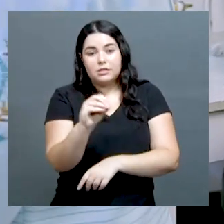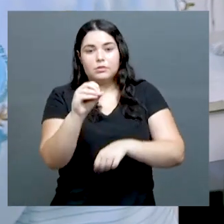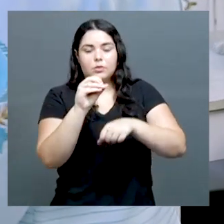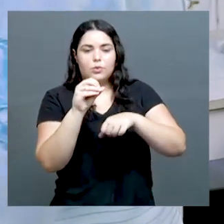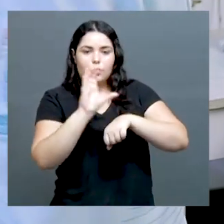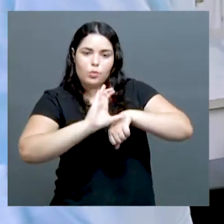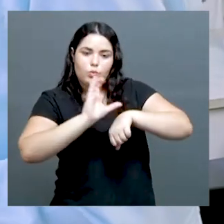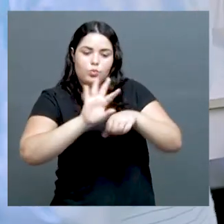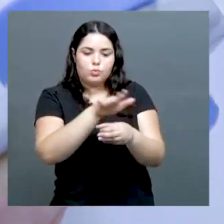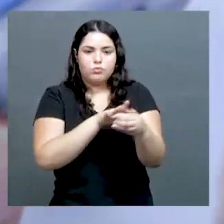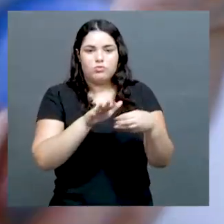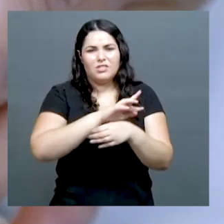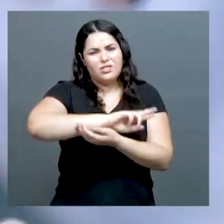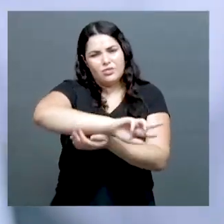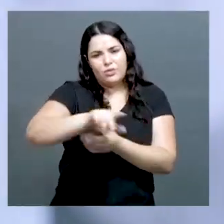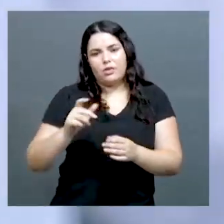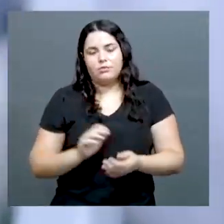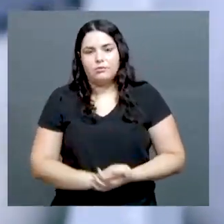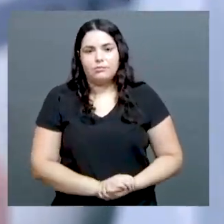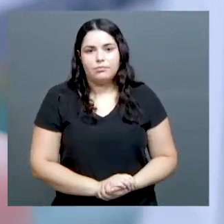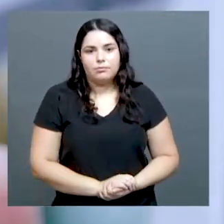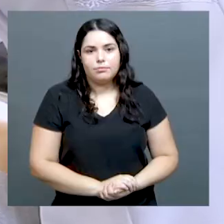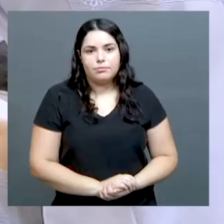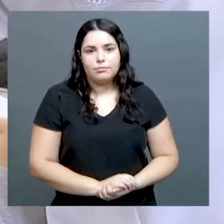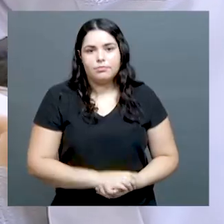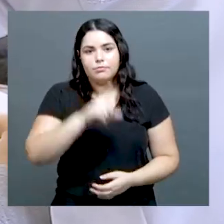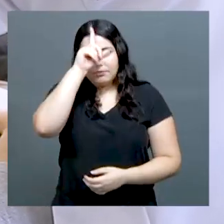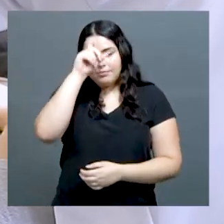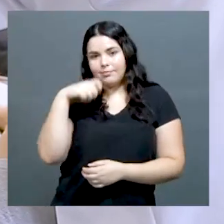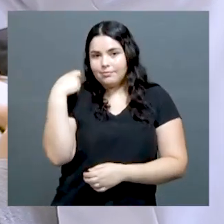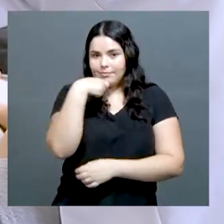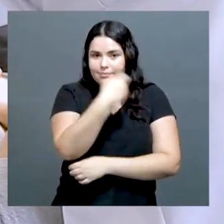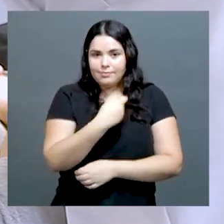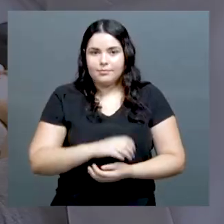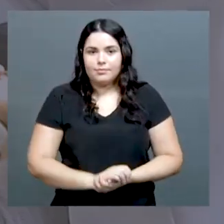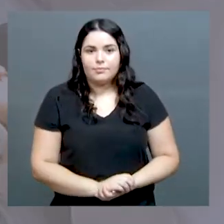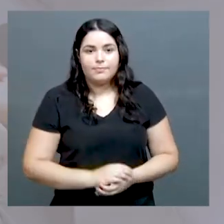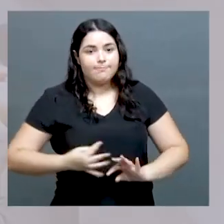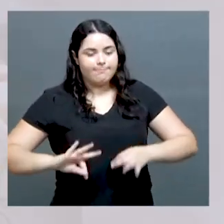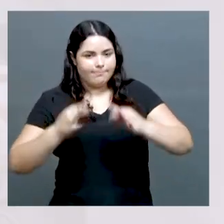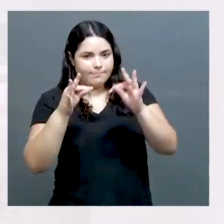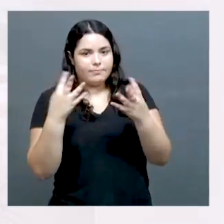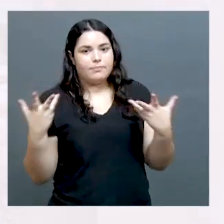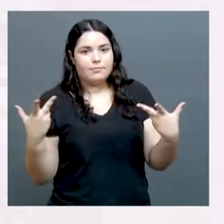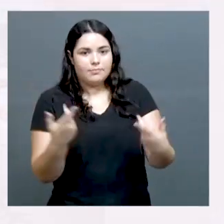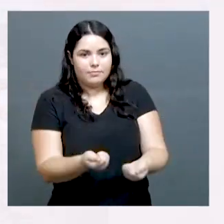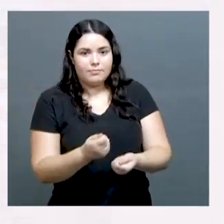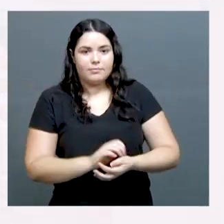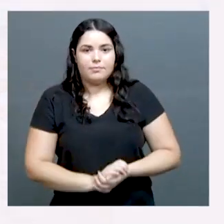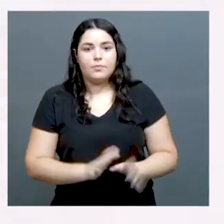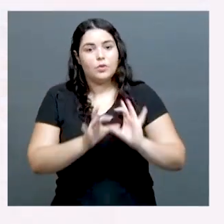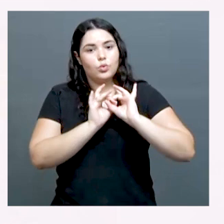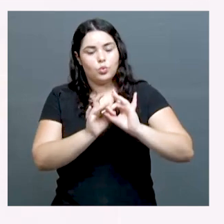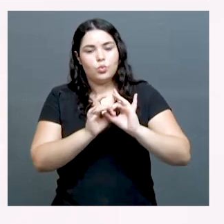30 cursos de extensão nas mais diversas áreas. Hospital Odontológico. Tratamento de